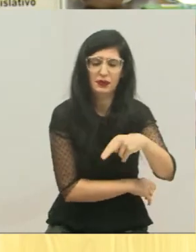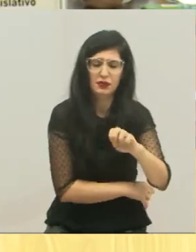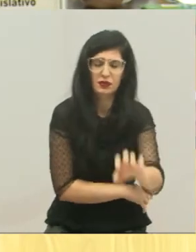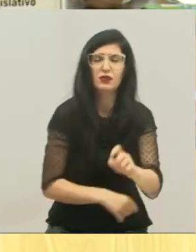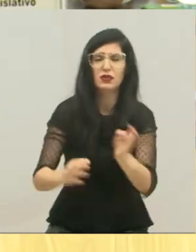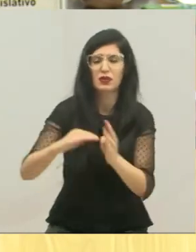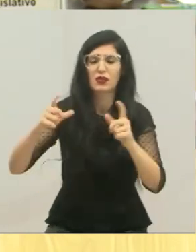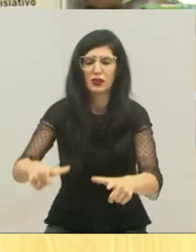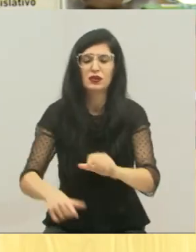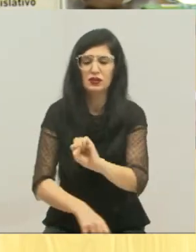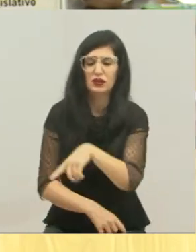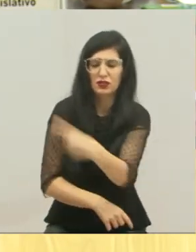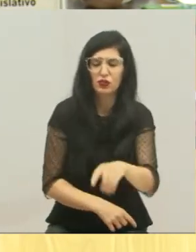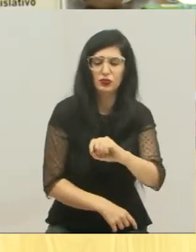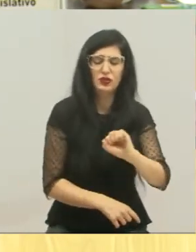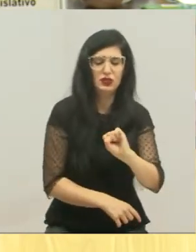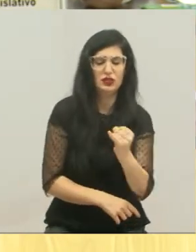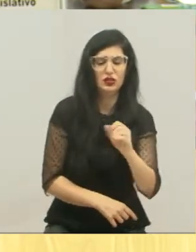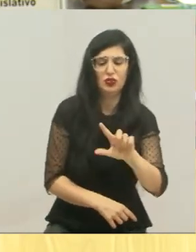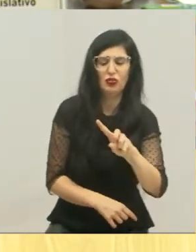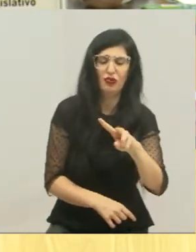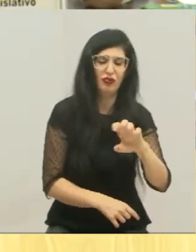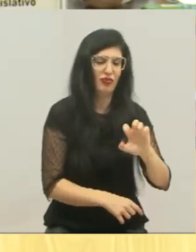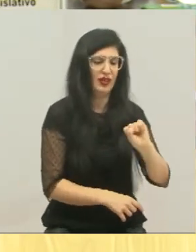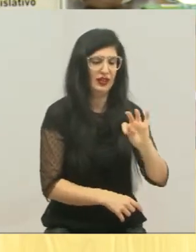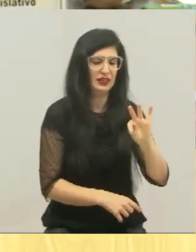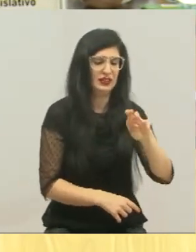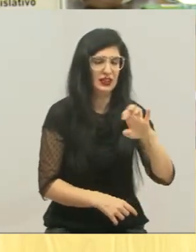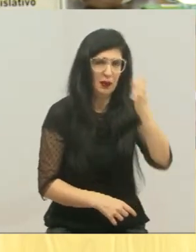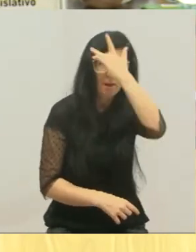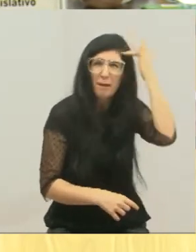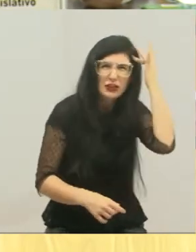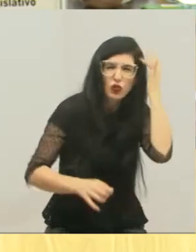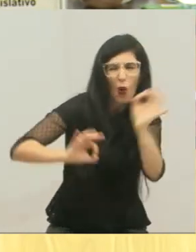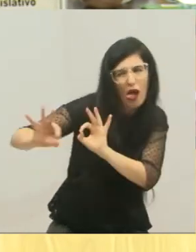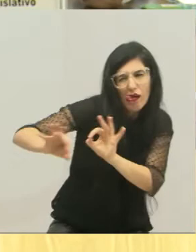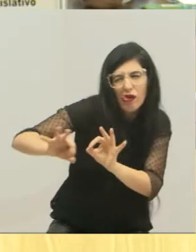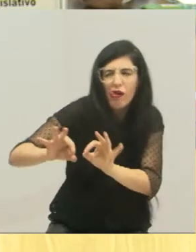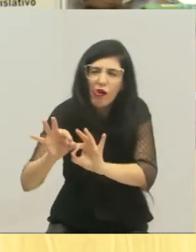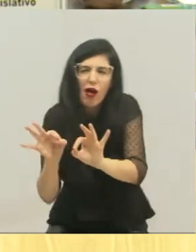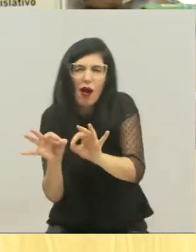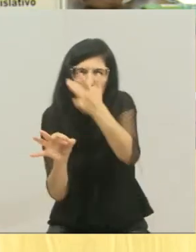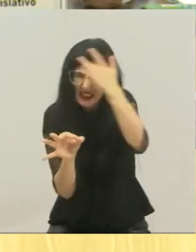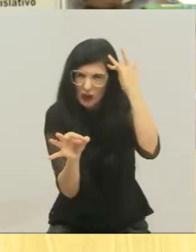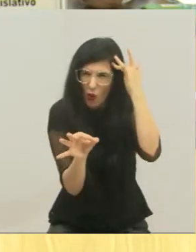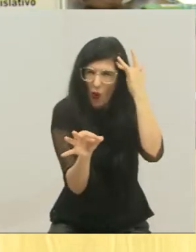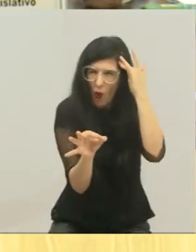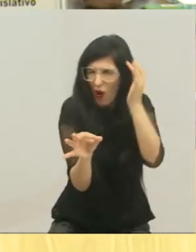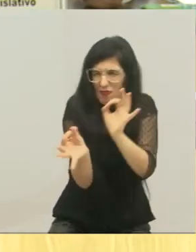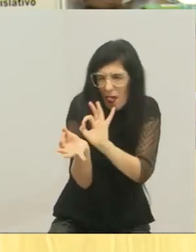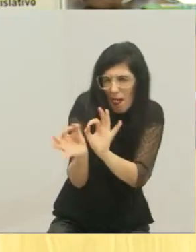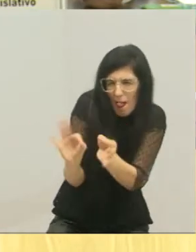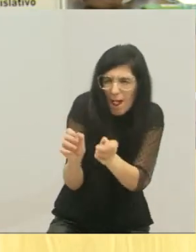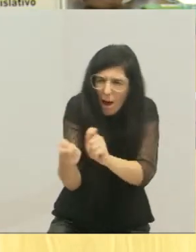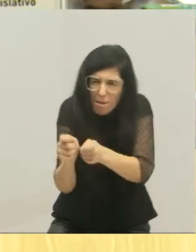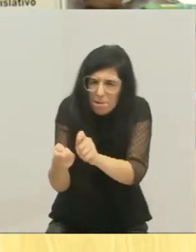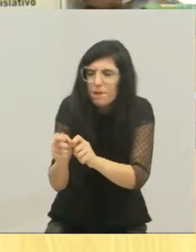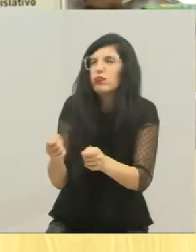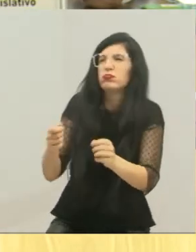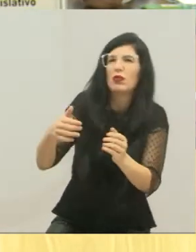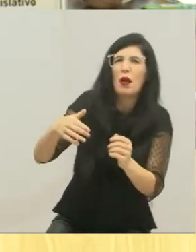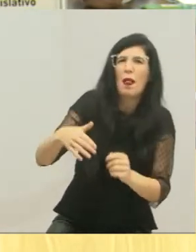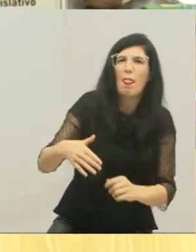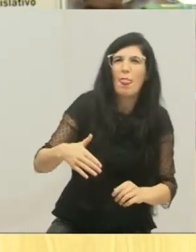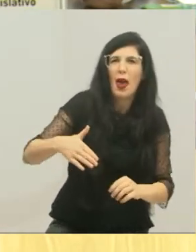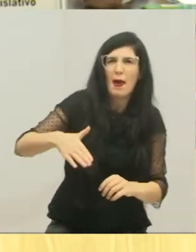nesse município. Moradores improvisaram uma ponte de bambu no local, mas a mesa não proporciona as condições necessárias para que os